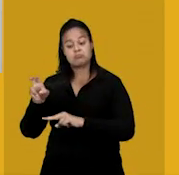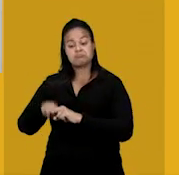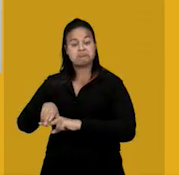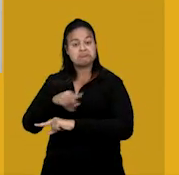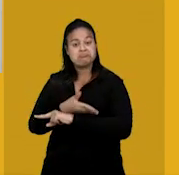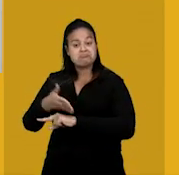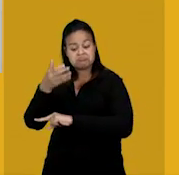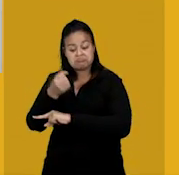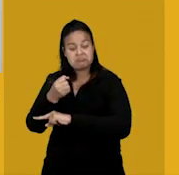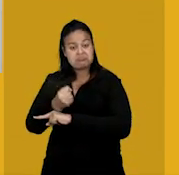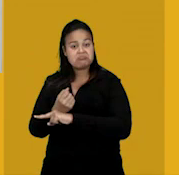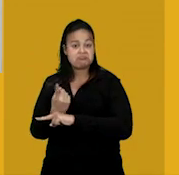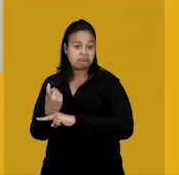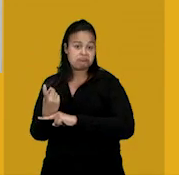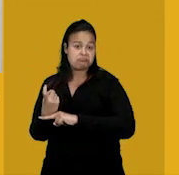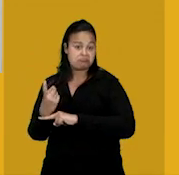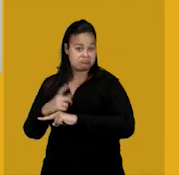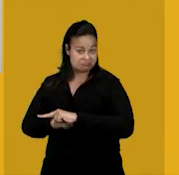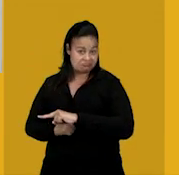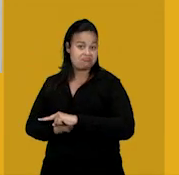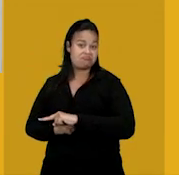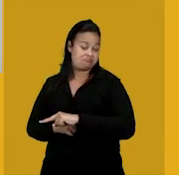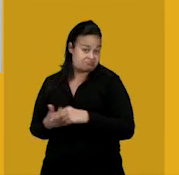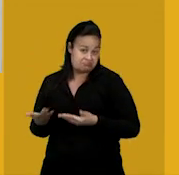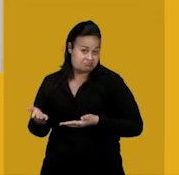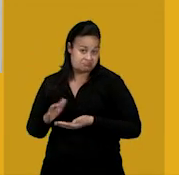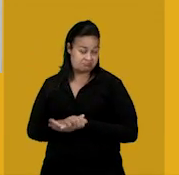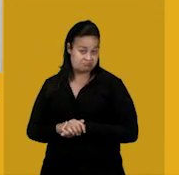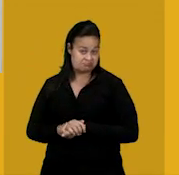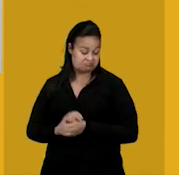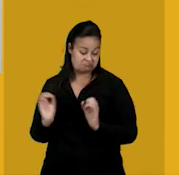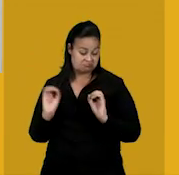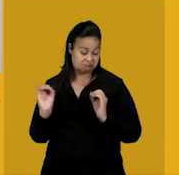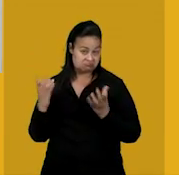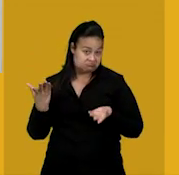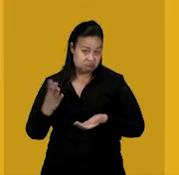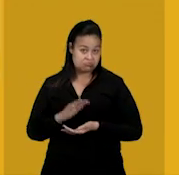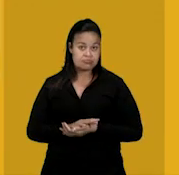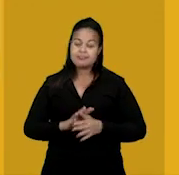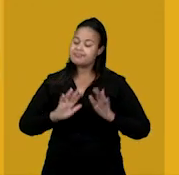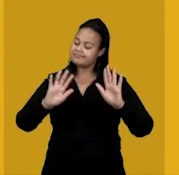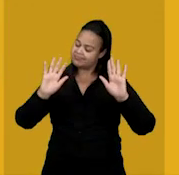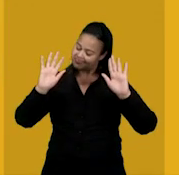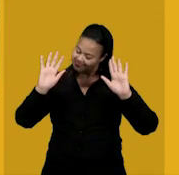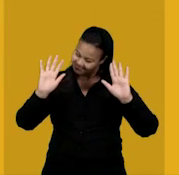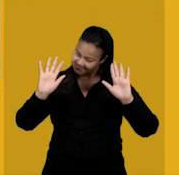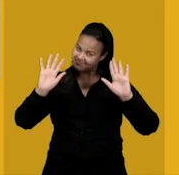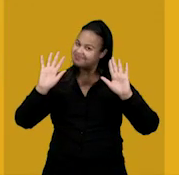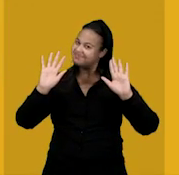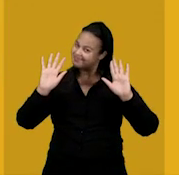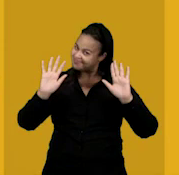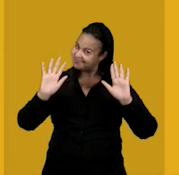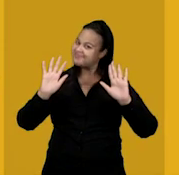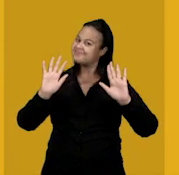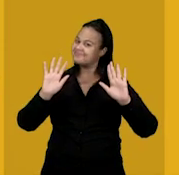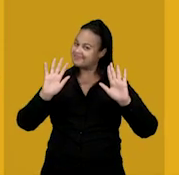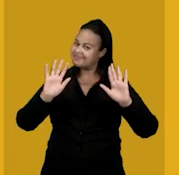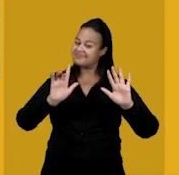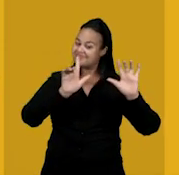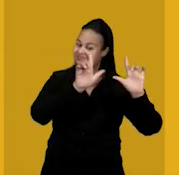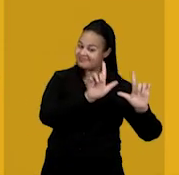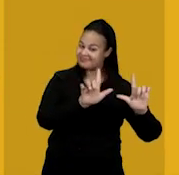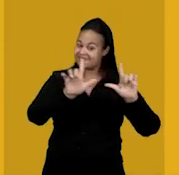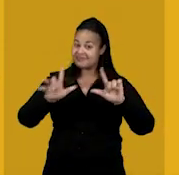branco sentado em outra cadeira, ou em outro banco. Nada demais. Mas, quando você pega a foto no seu